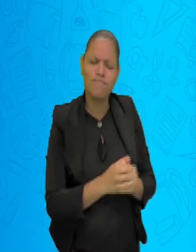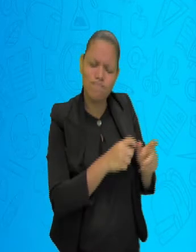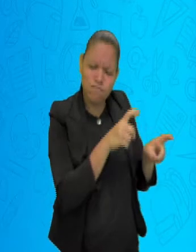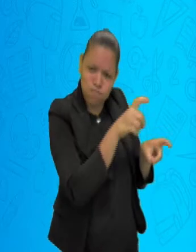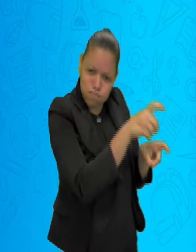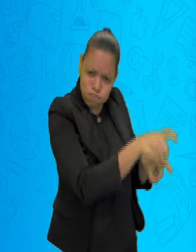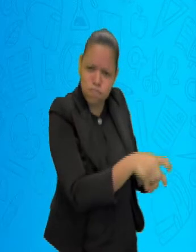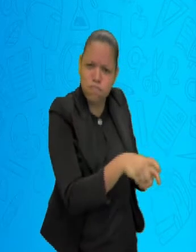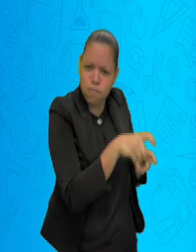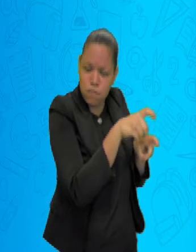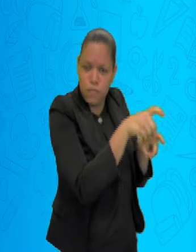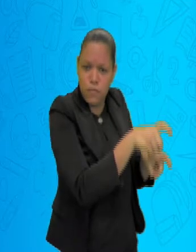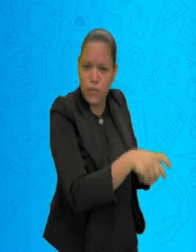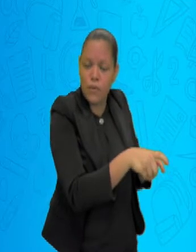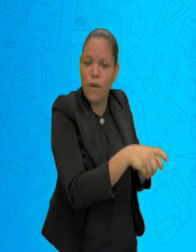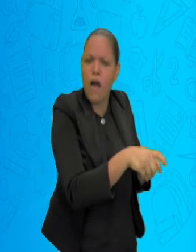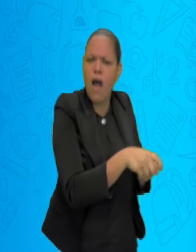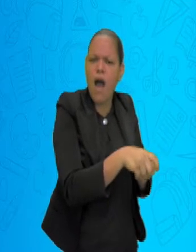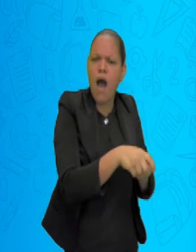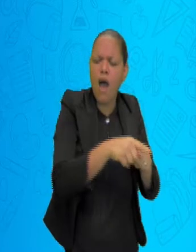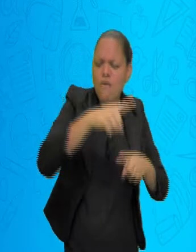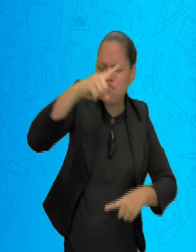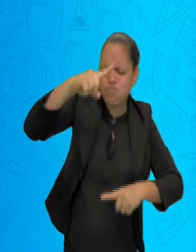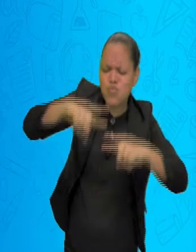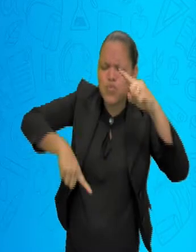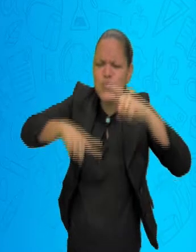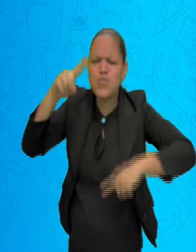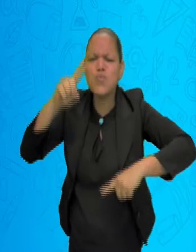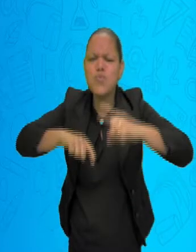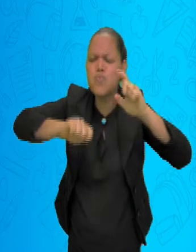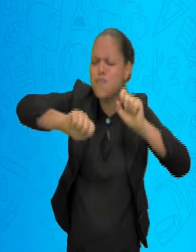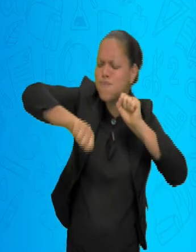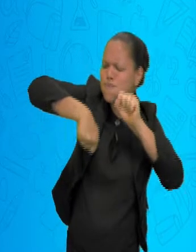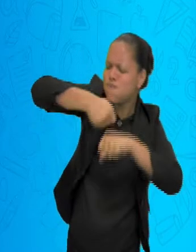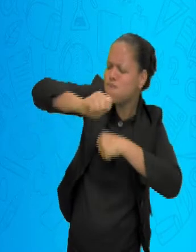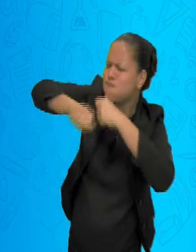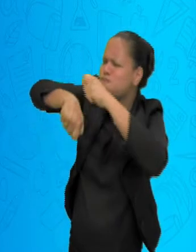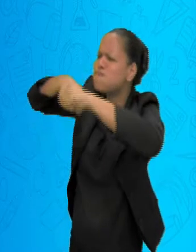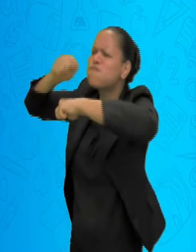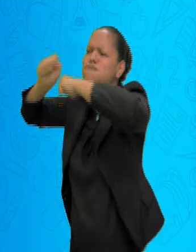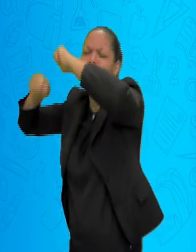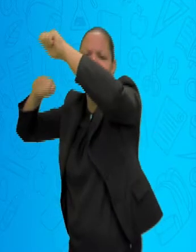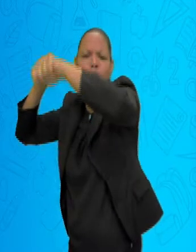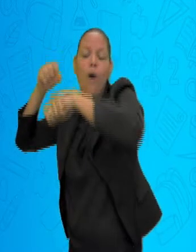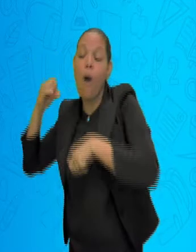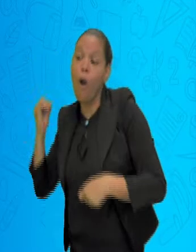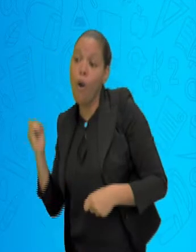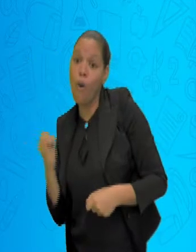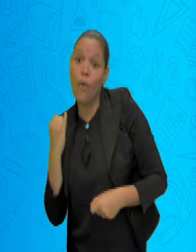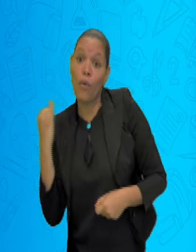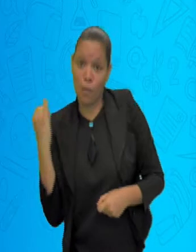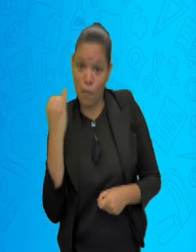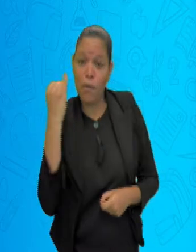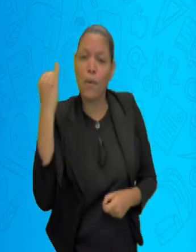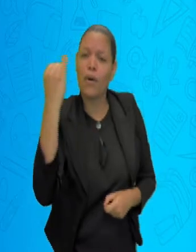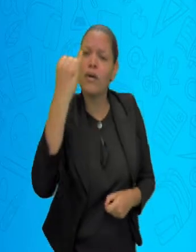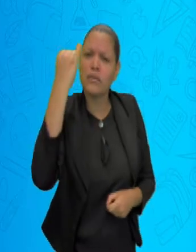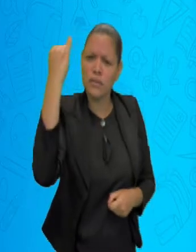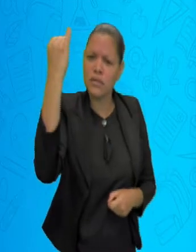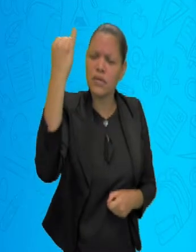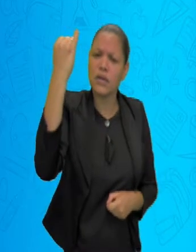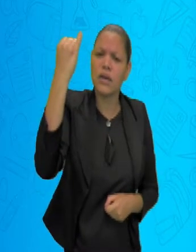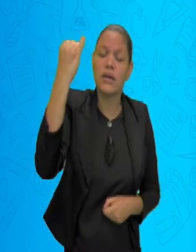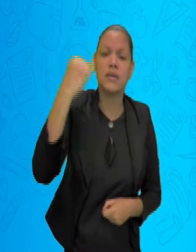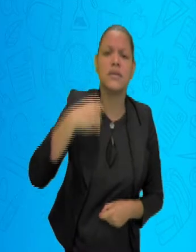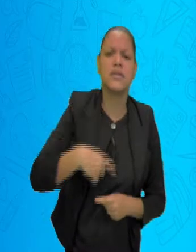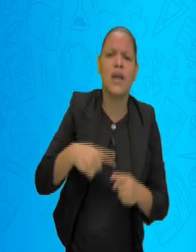atividades econômicas desenvolvidas hoje no Brasil e consiste na exploração do espaço rural por